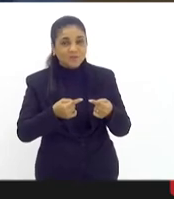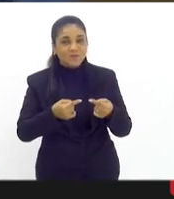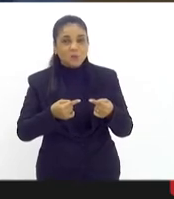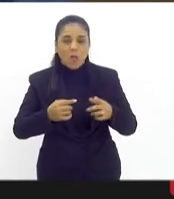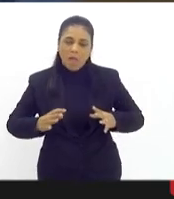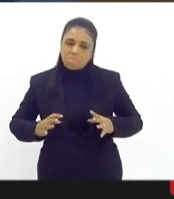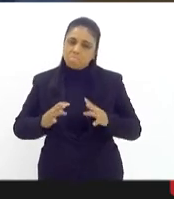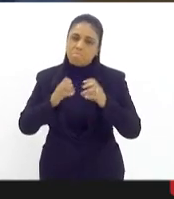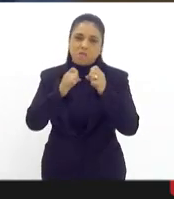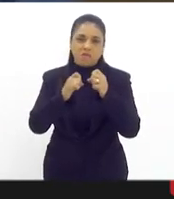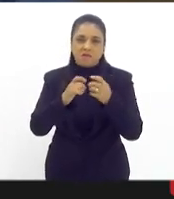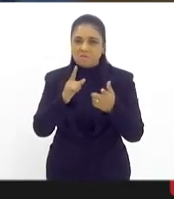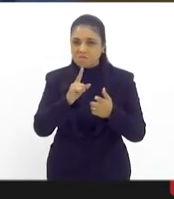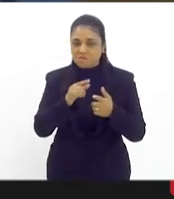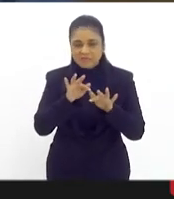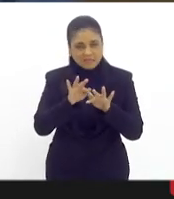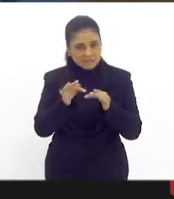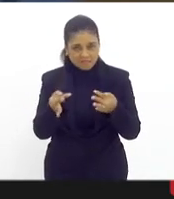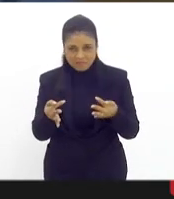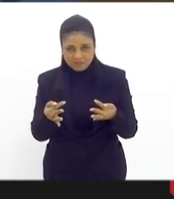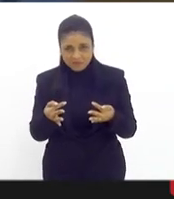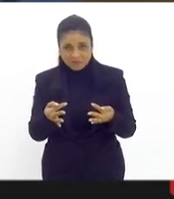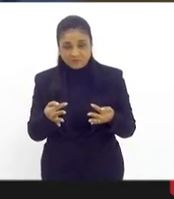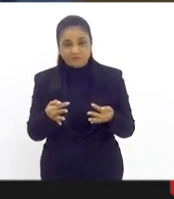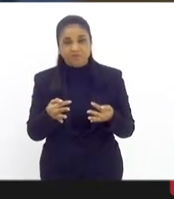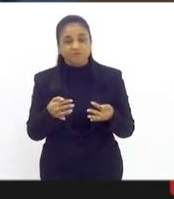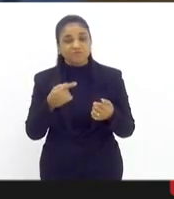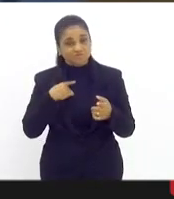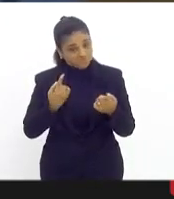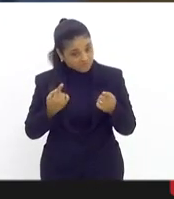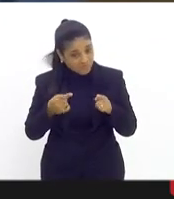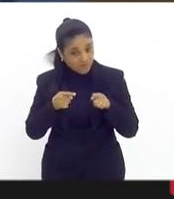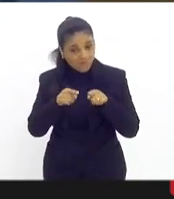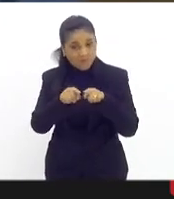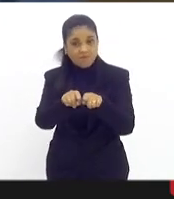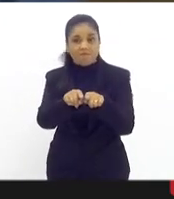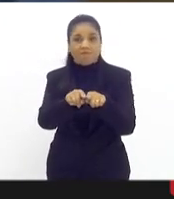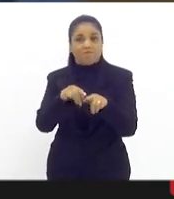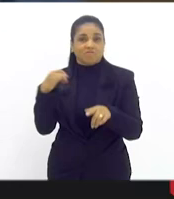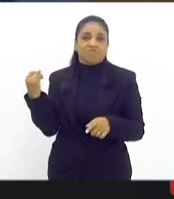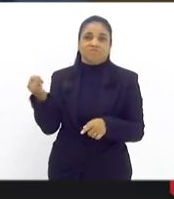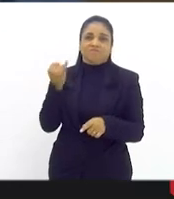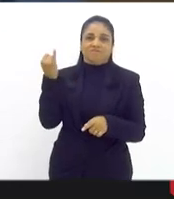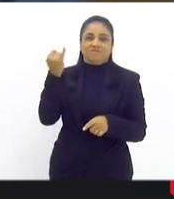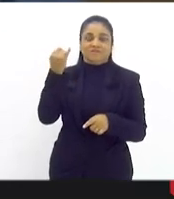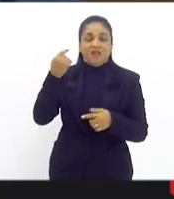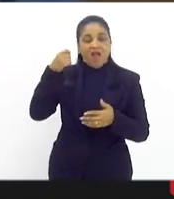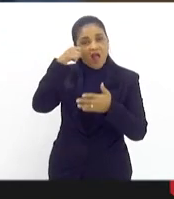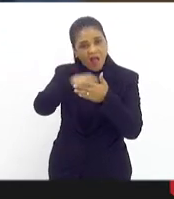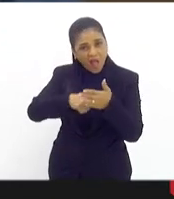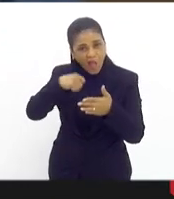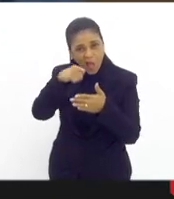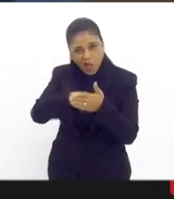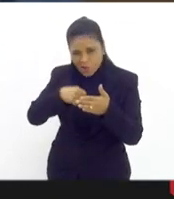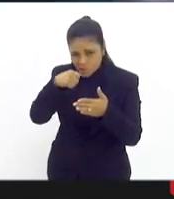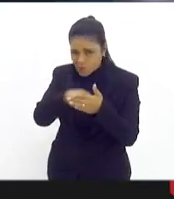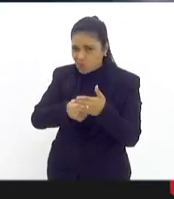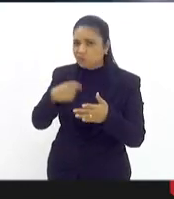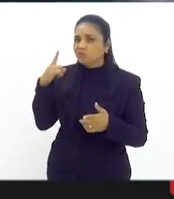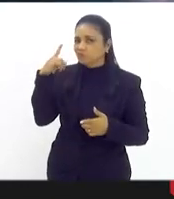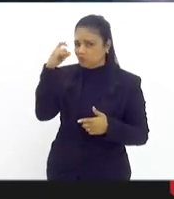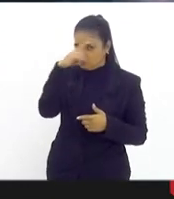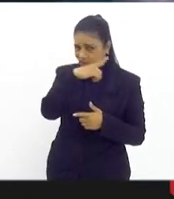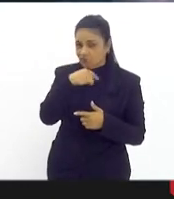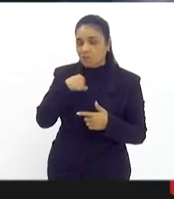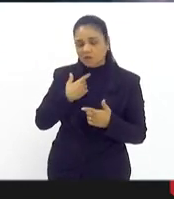briga pequena nem simples. Tanto que nós temos aliados de peso. E ainda assim, a luta é muito dura. Mas eu